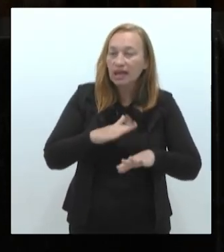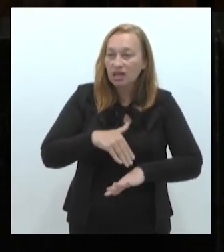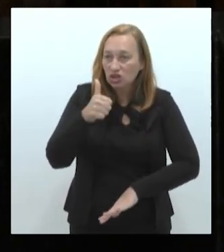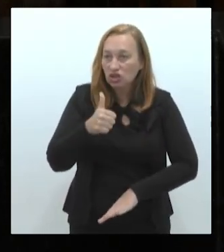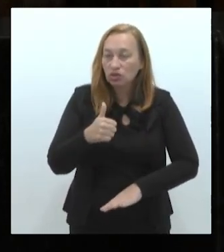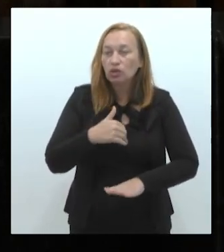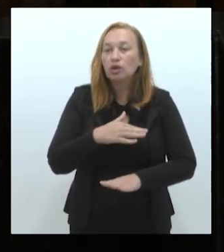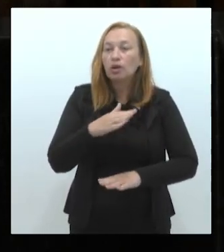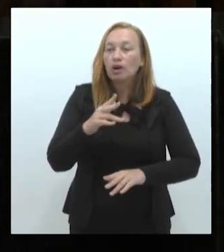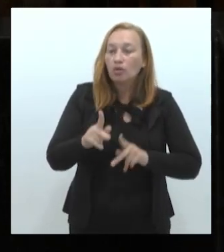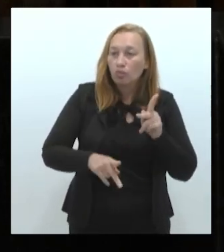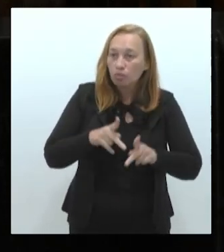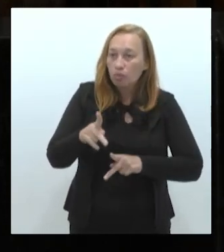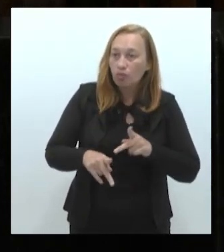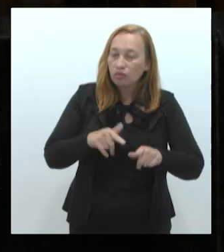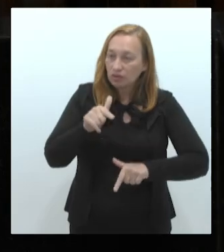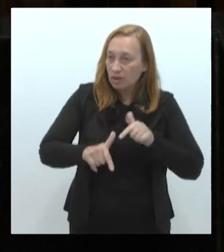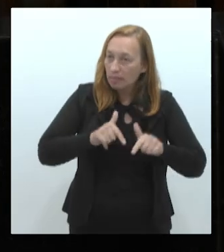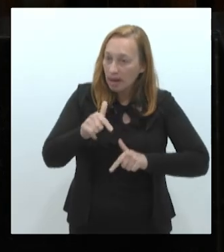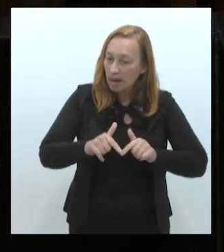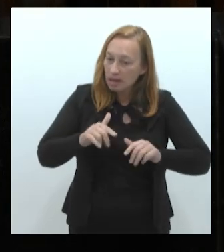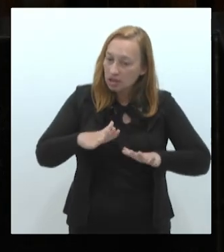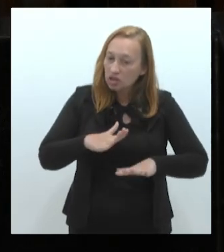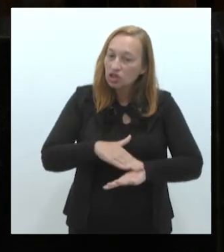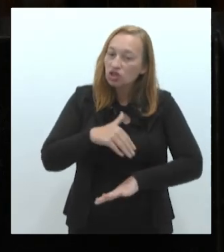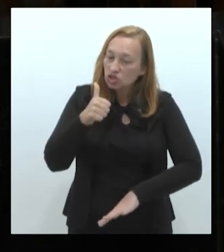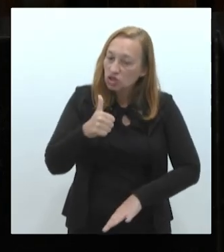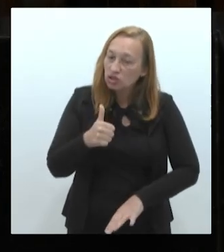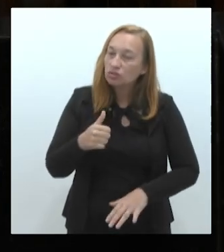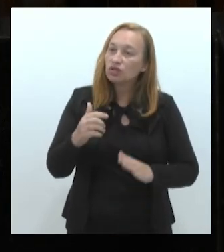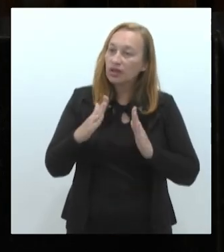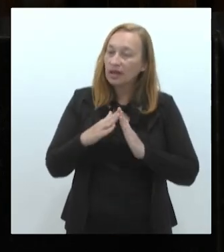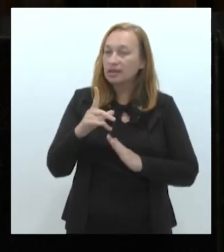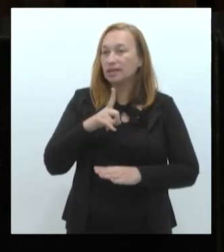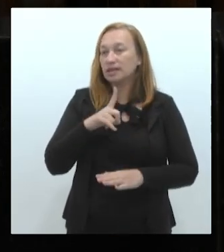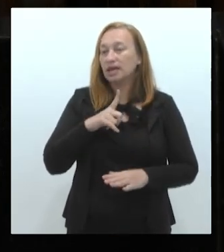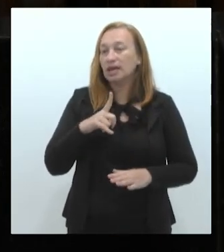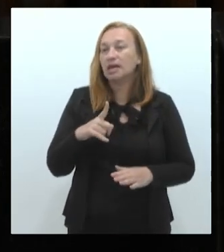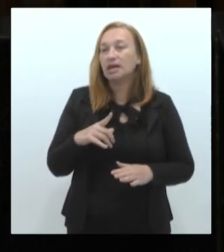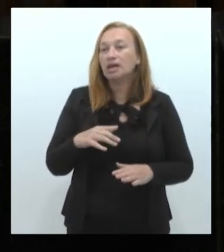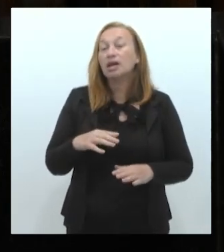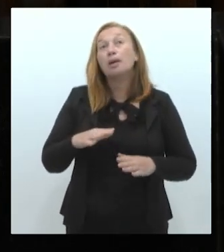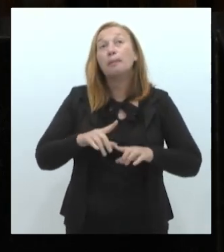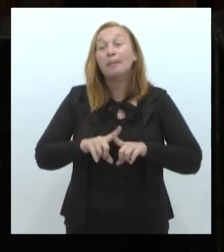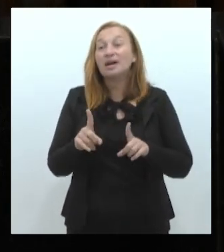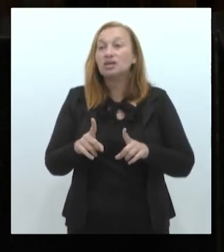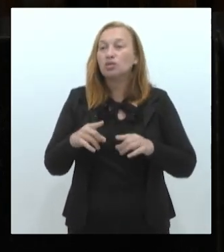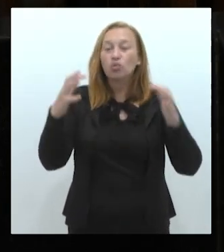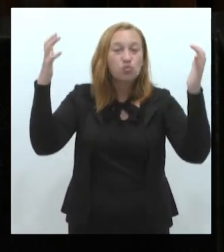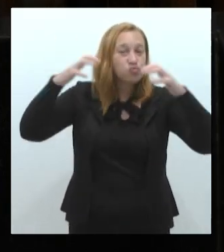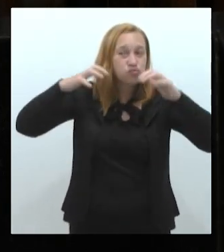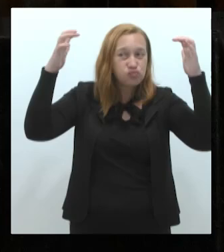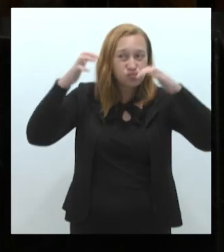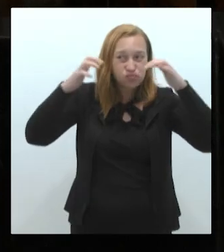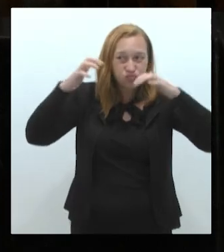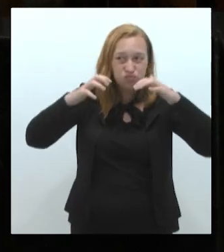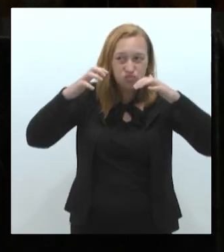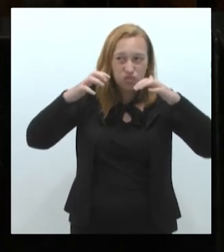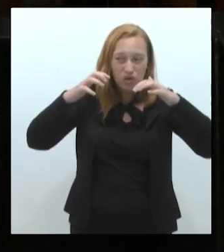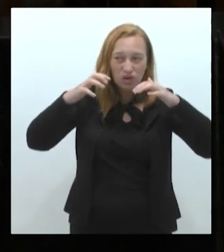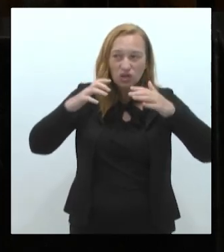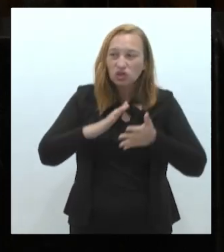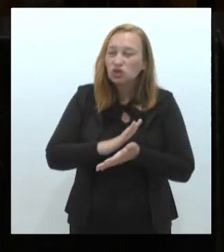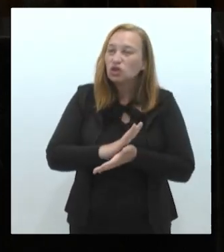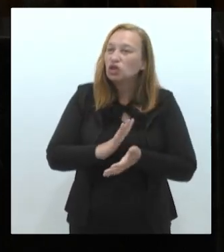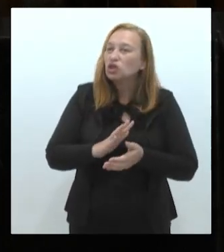muito para bater sua laje, para ter um eletrodoméstico, mas a partir do momento que tudo é levado pela chuva, ela está morando mal, não por conta da casa